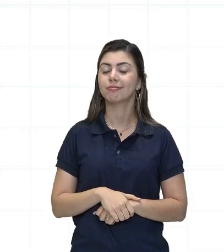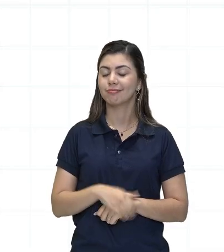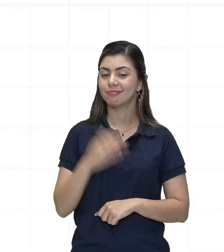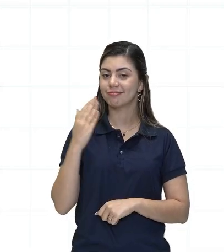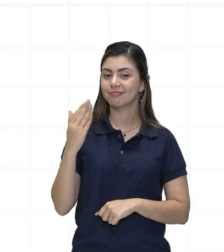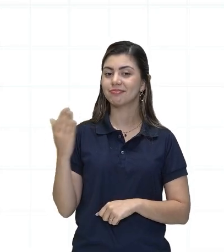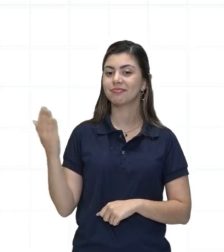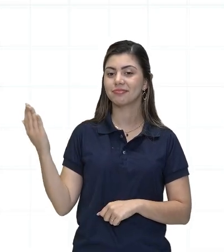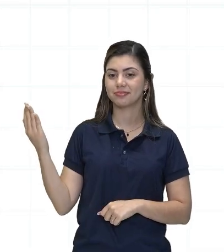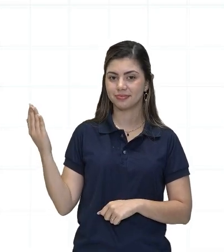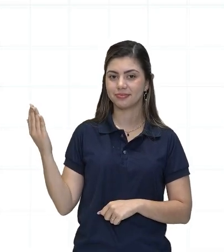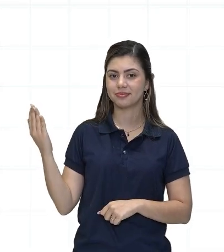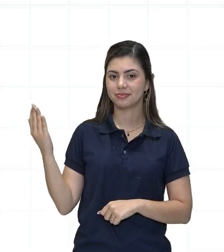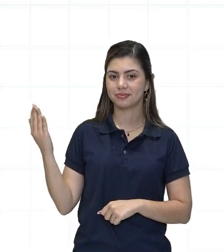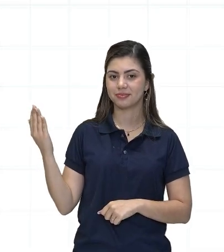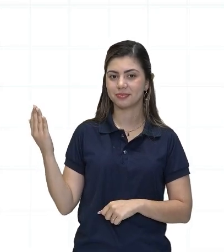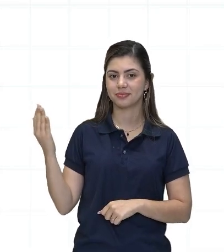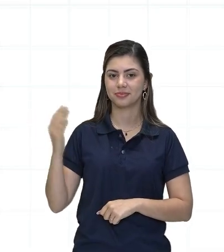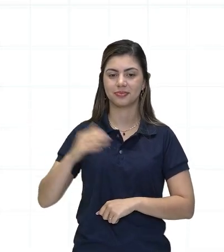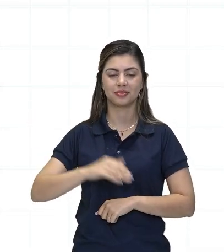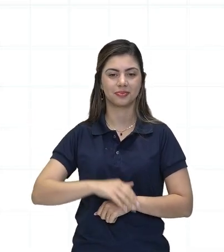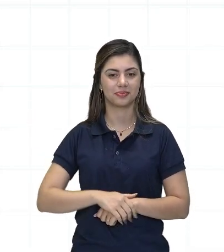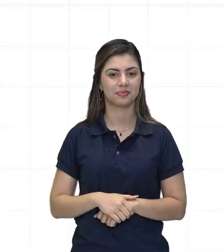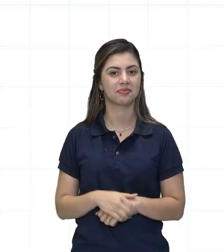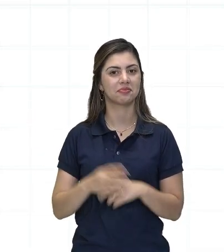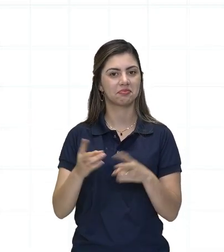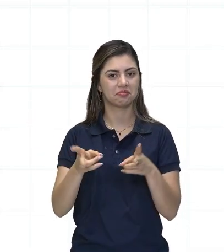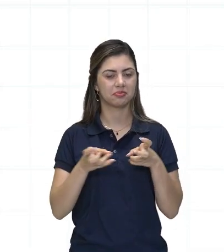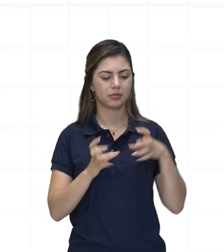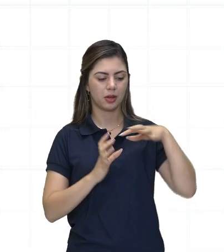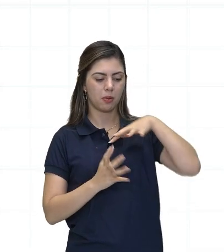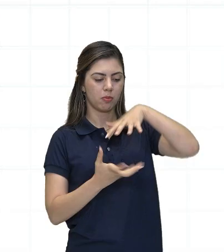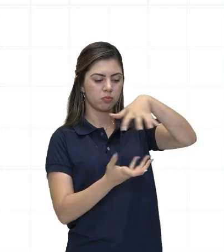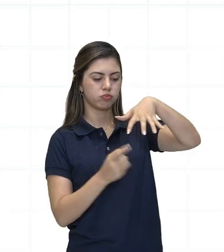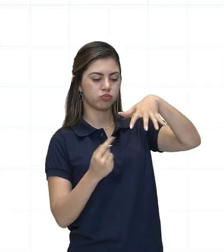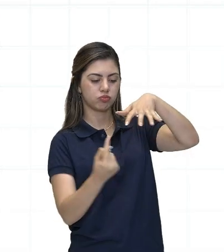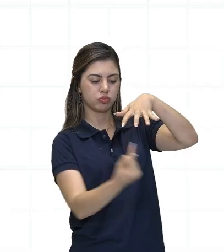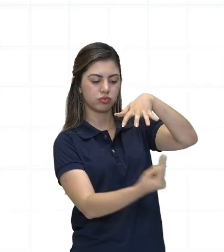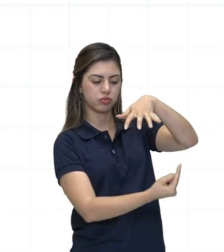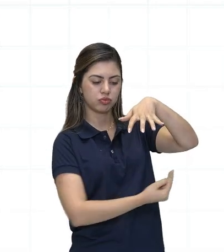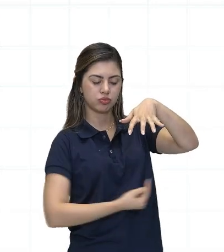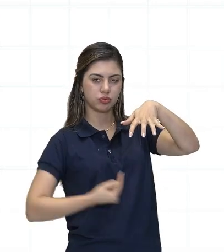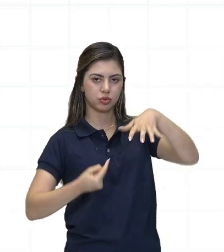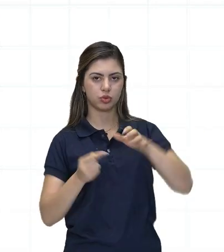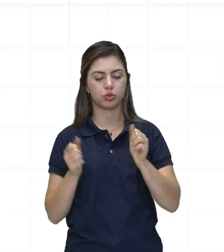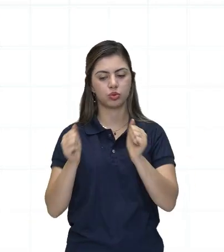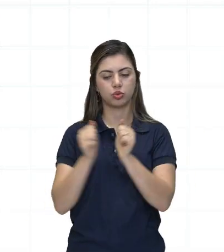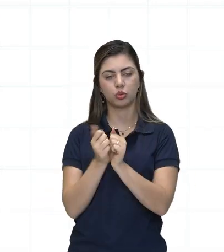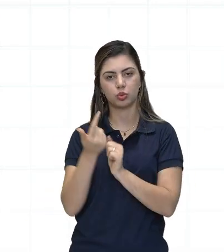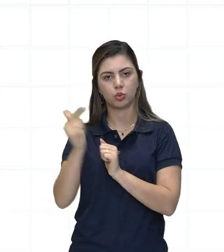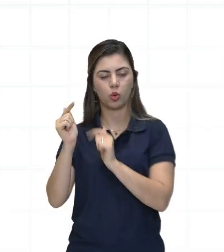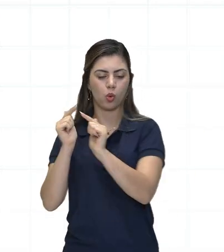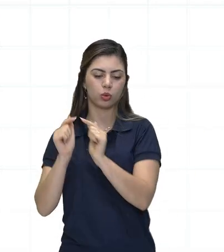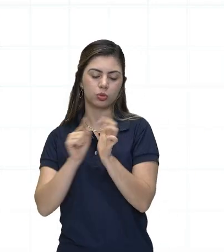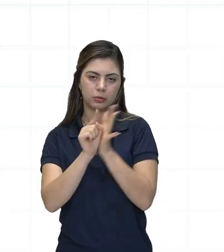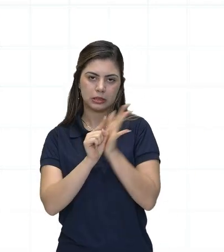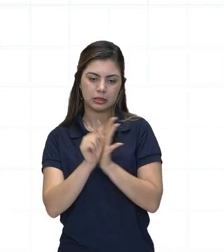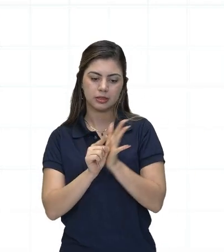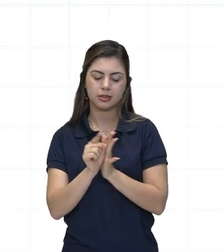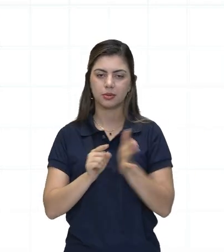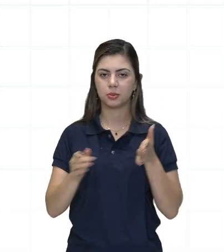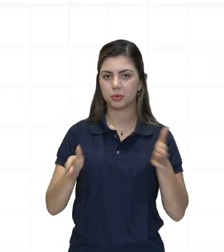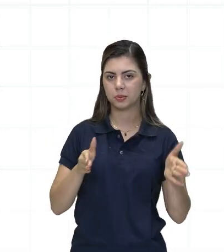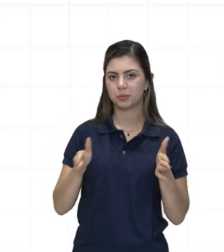grande percurso que ele fez, né? Junto aí com outros pesquisadores e naturalistas dessa